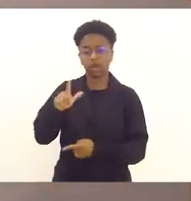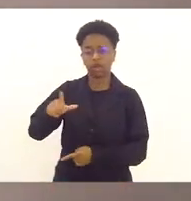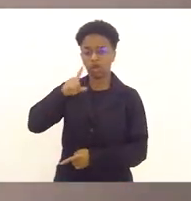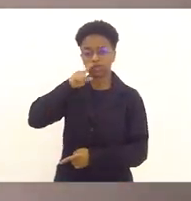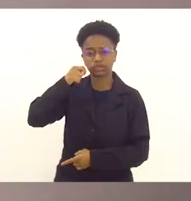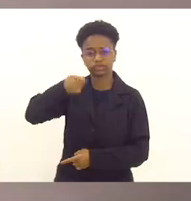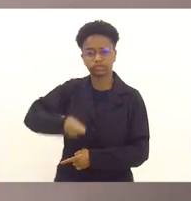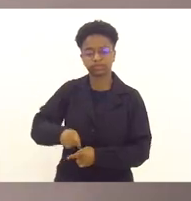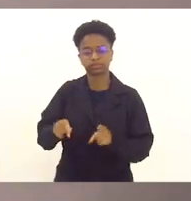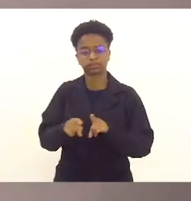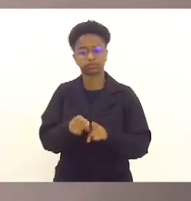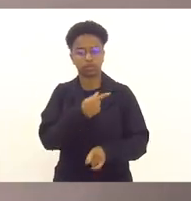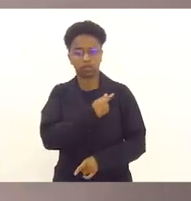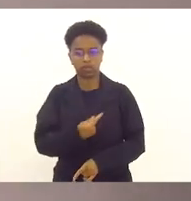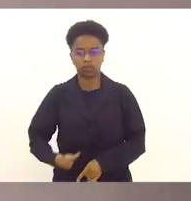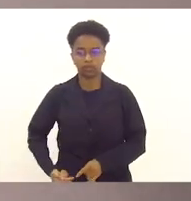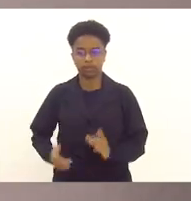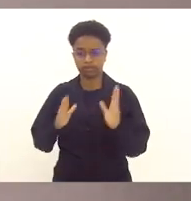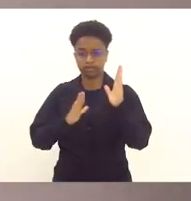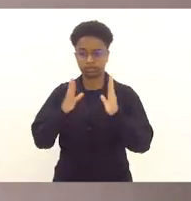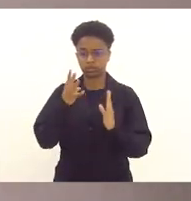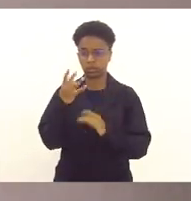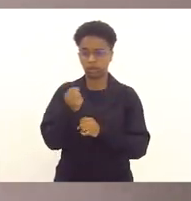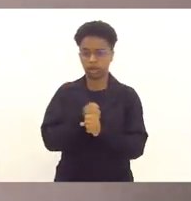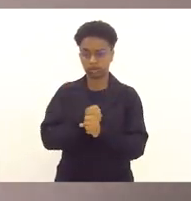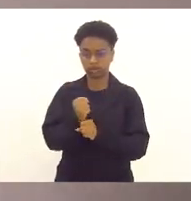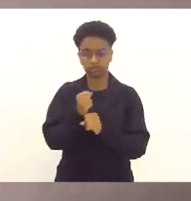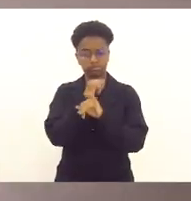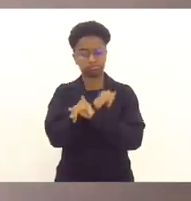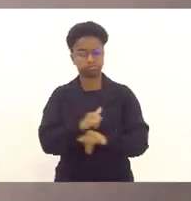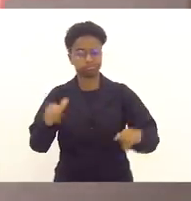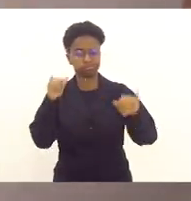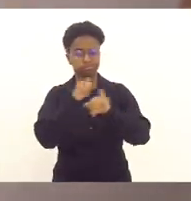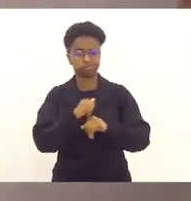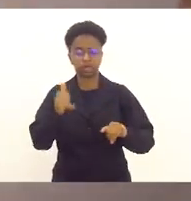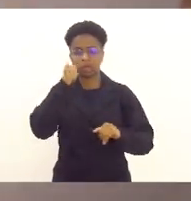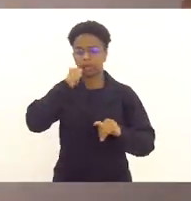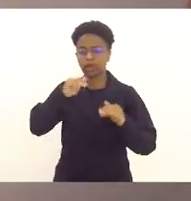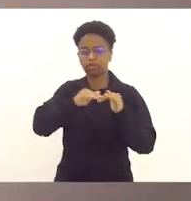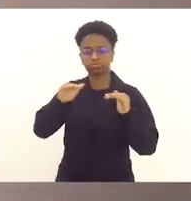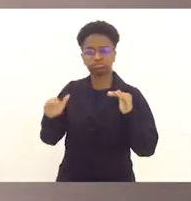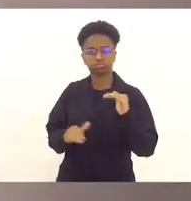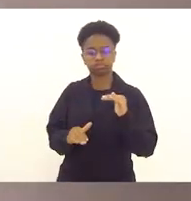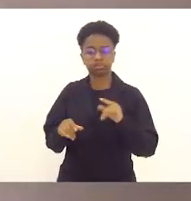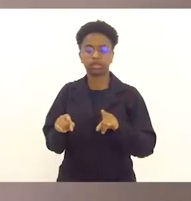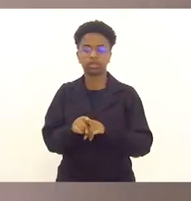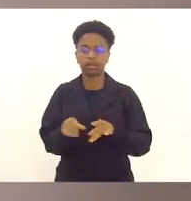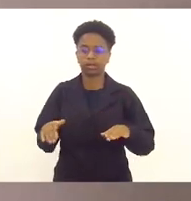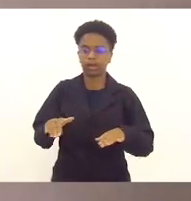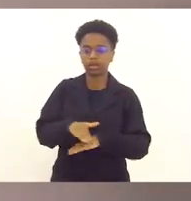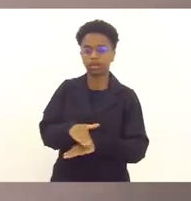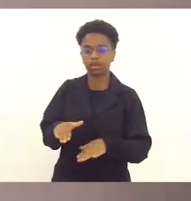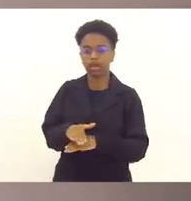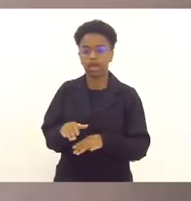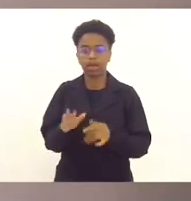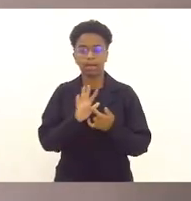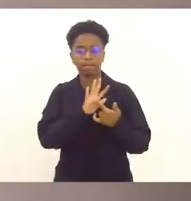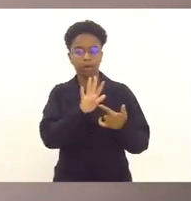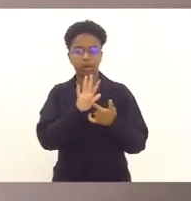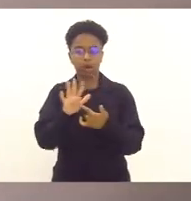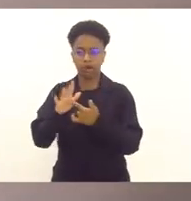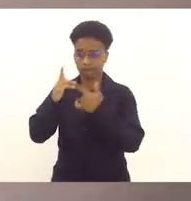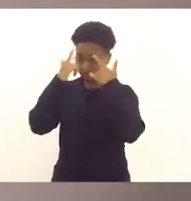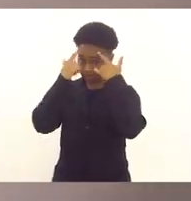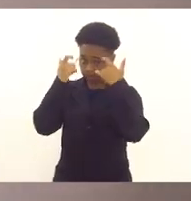esse governo que durante quatro anos né proclamou essa mulher submissa e que fez reafirmações de violências